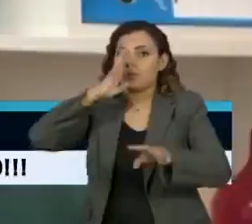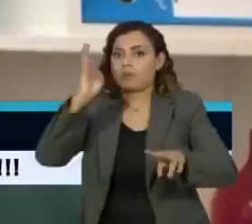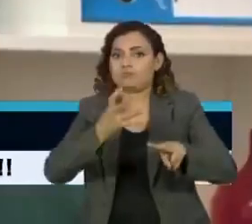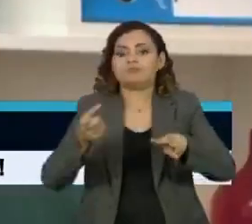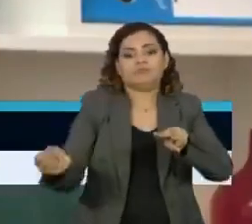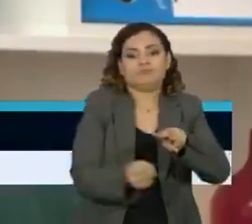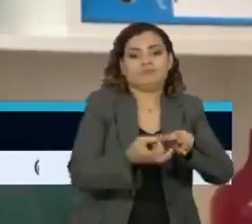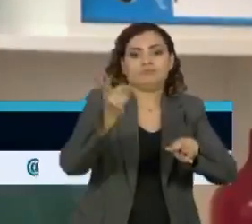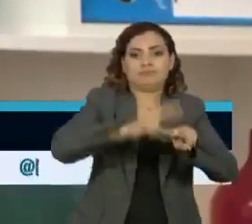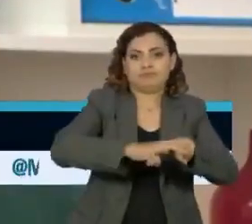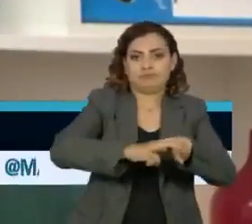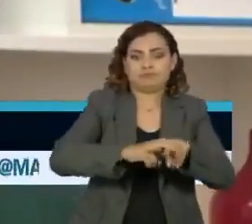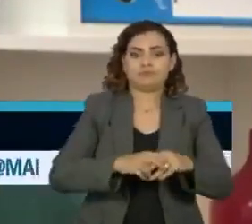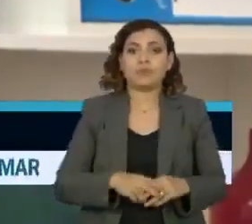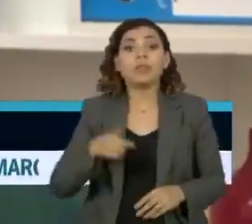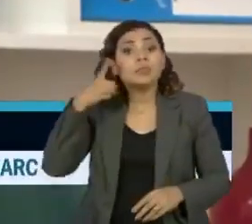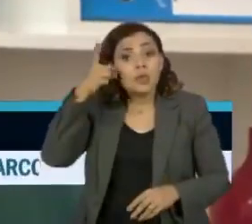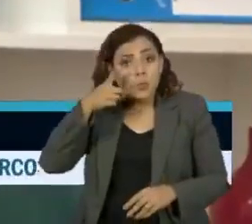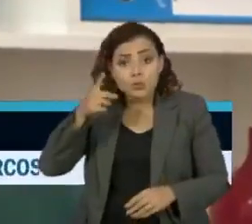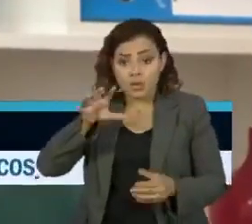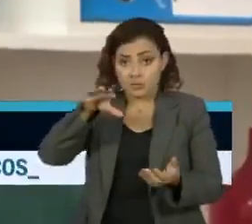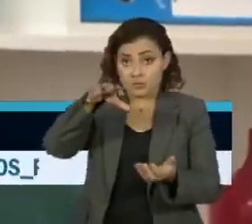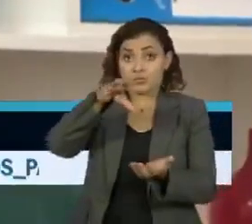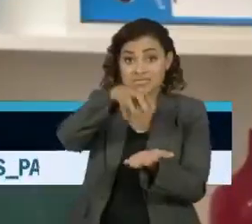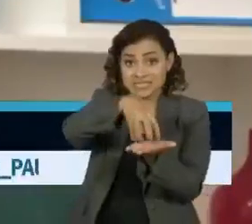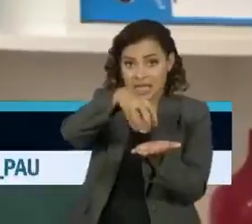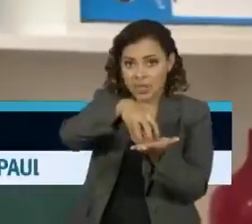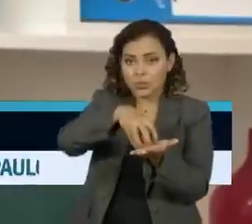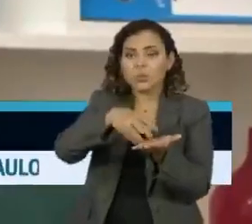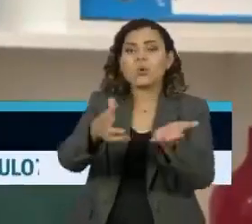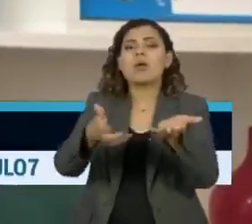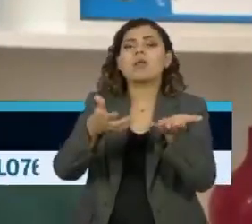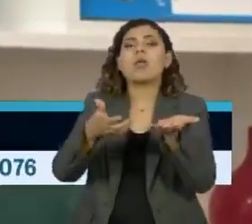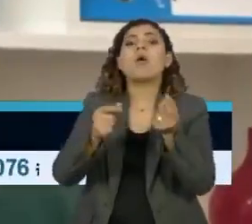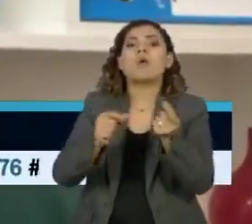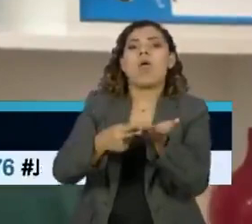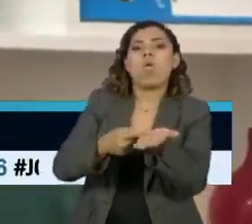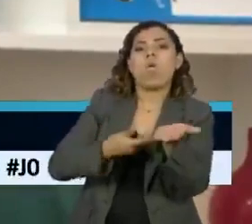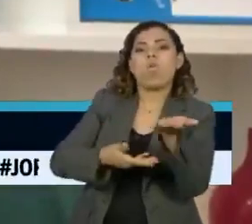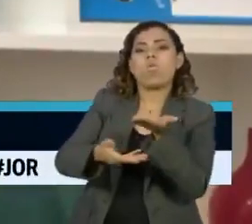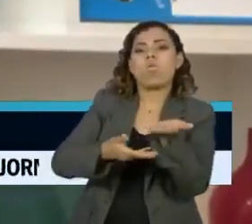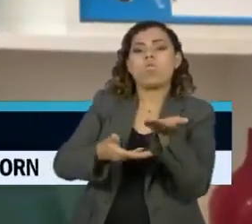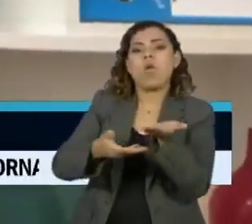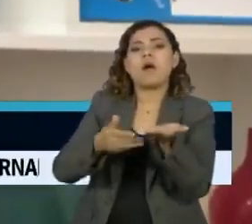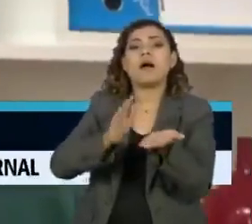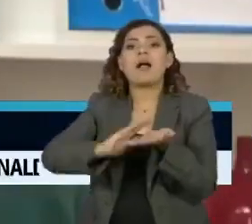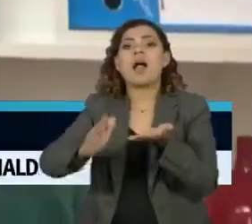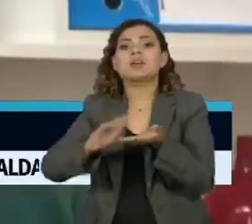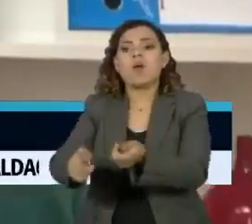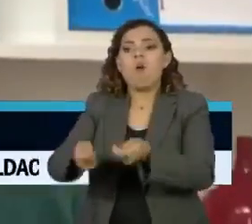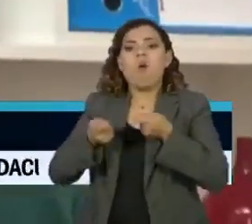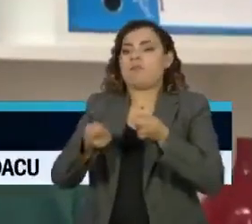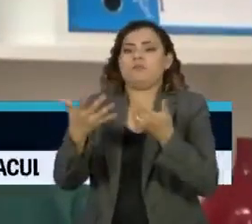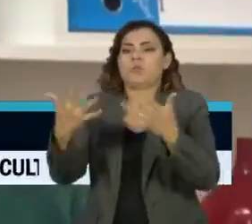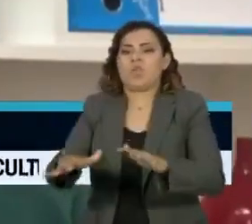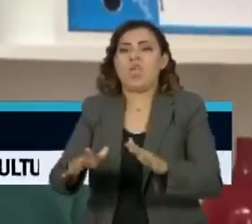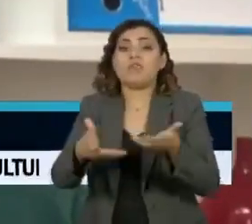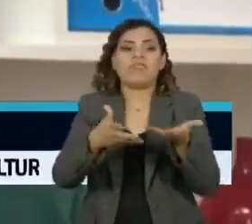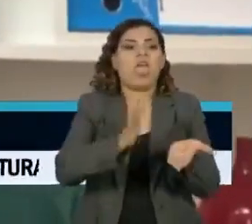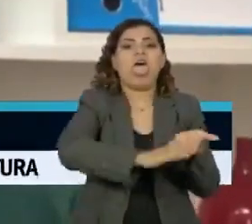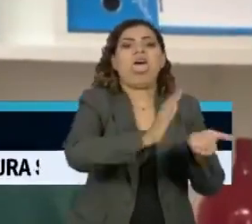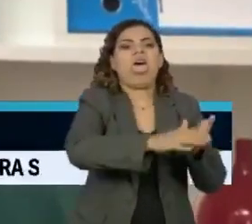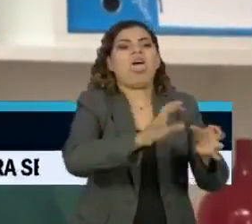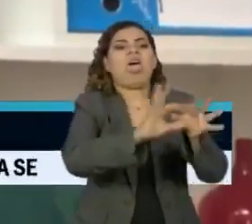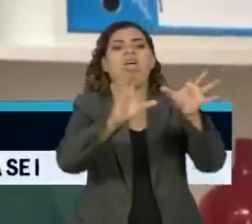instância os deputados do centrão sempre preferem gastar mais do que conter ou gastar menos propostas